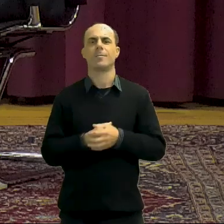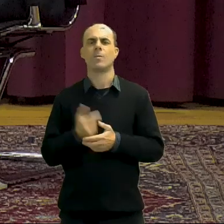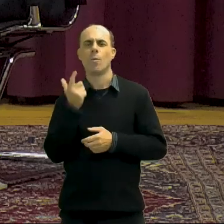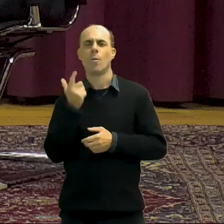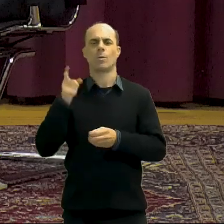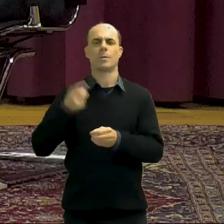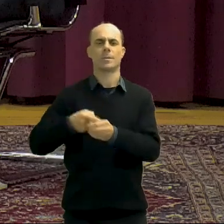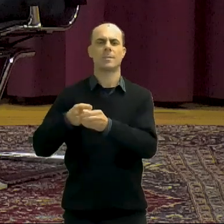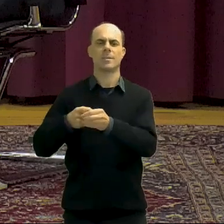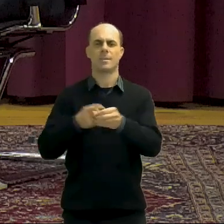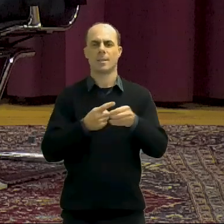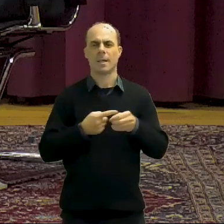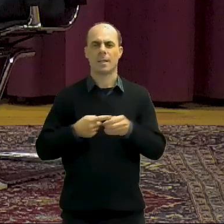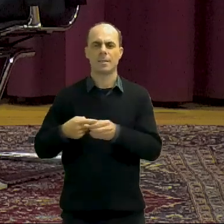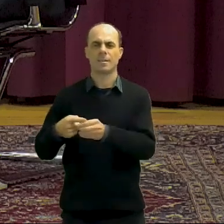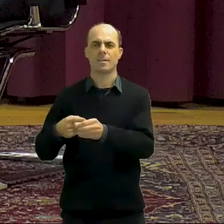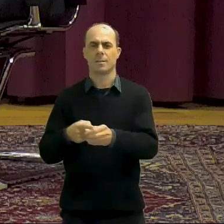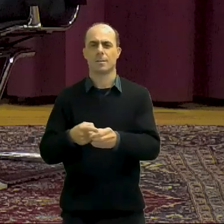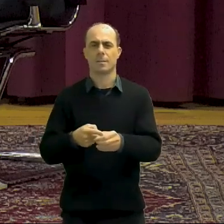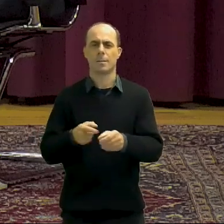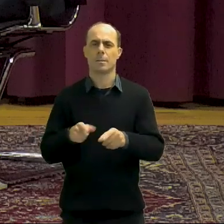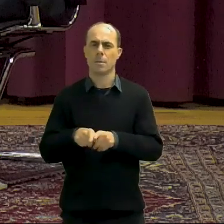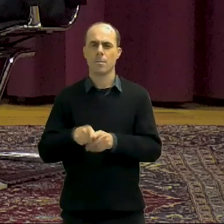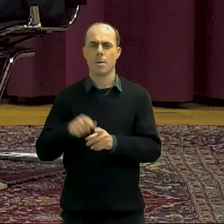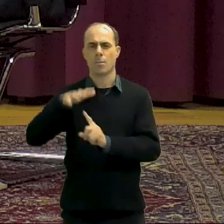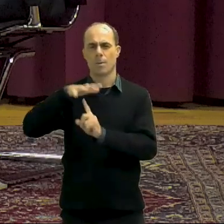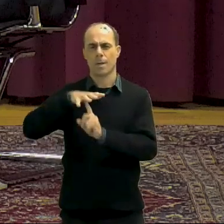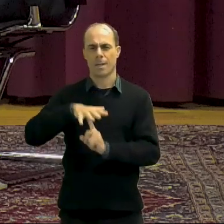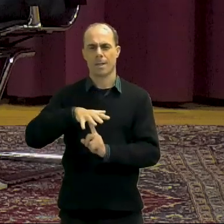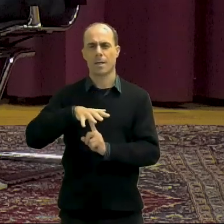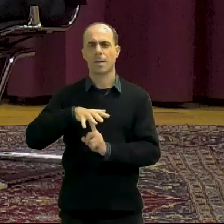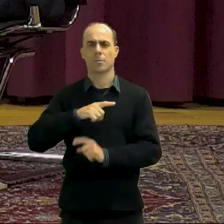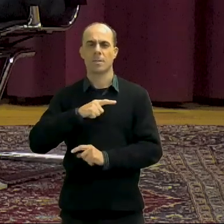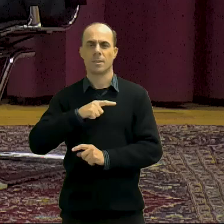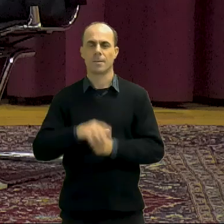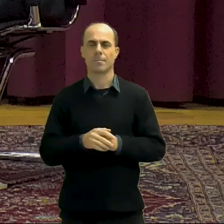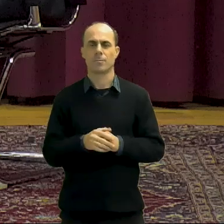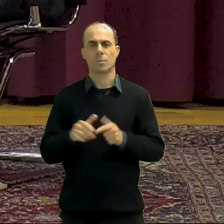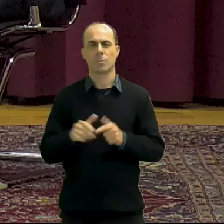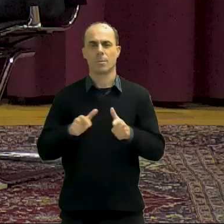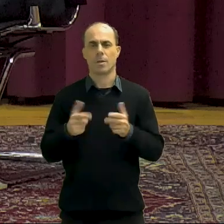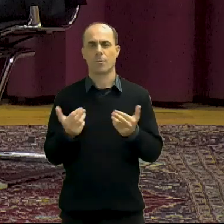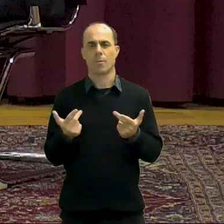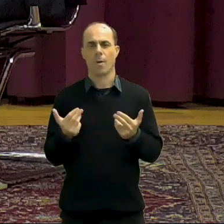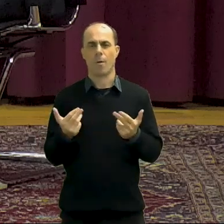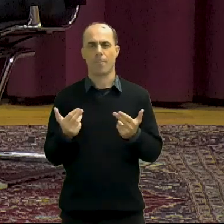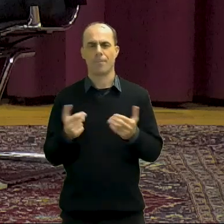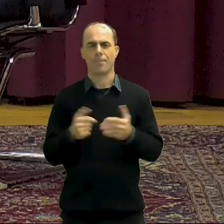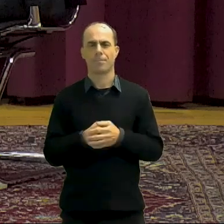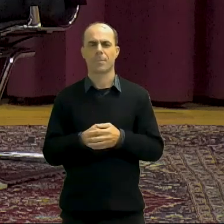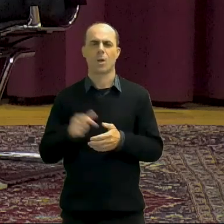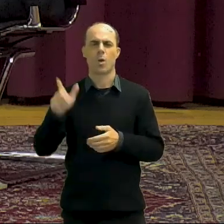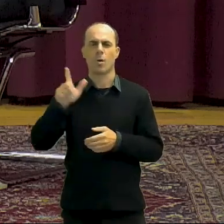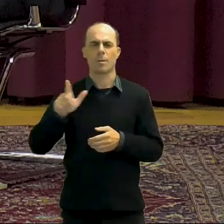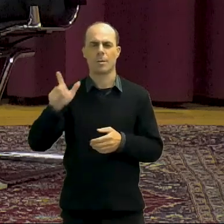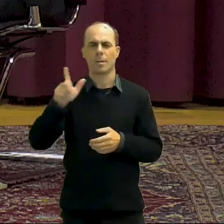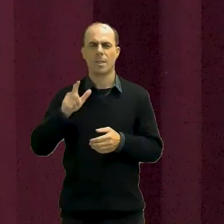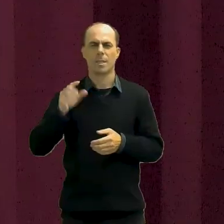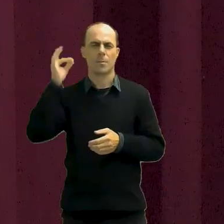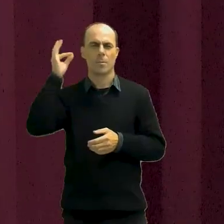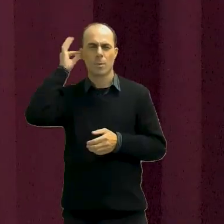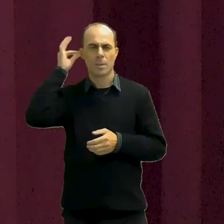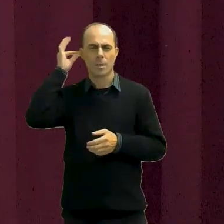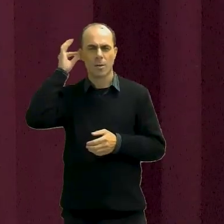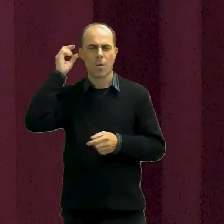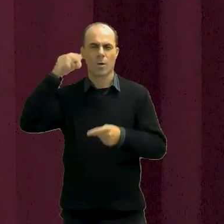inúmeros promotores de Justiça no Estado do Paraná que fazem fazem o mesmo trabalho você tem Londrina você tem Ponta Grossa você tem Maringá